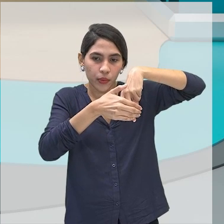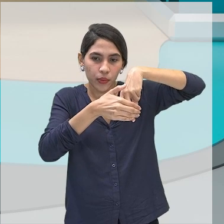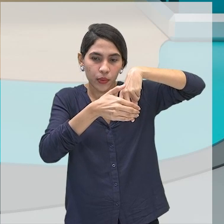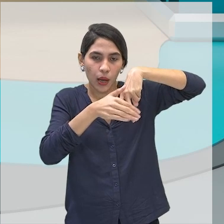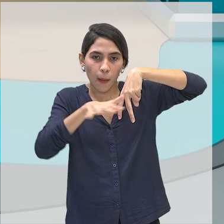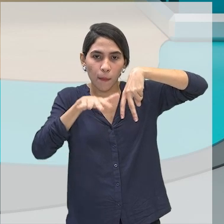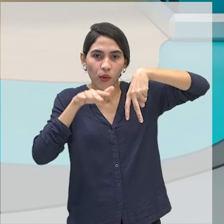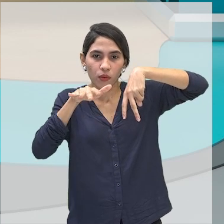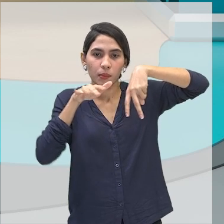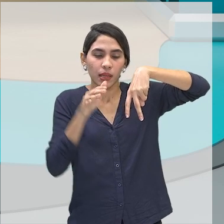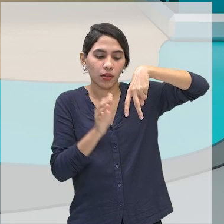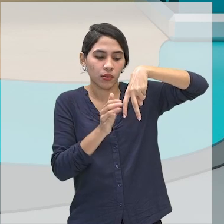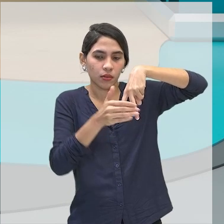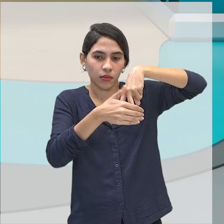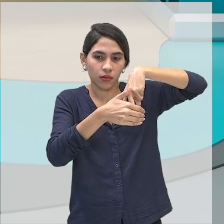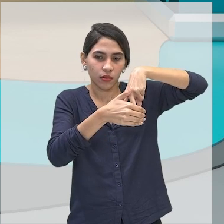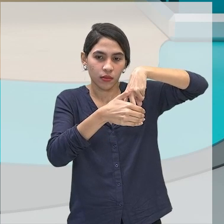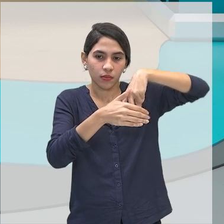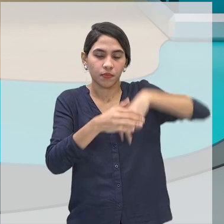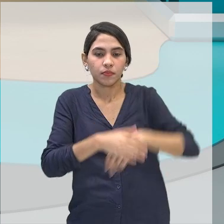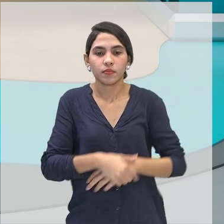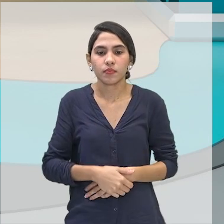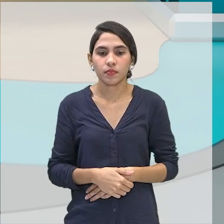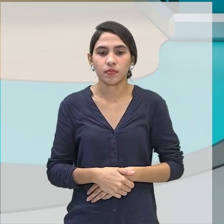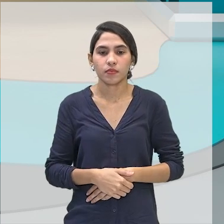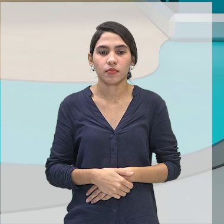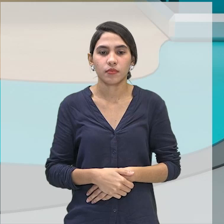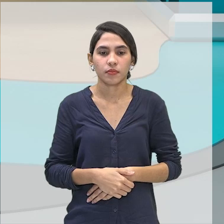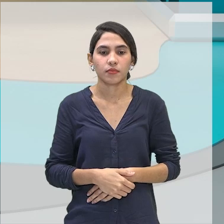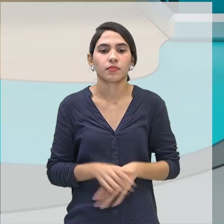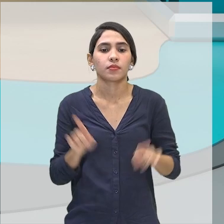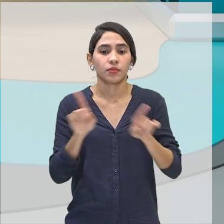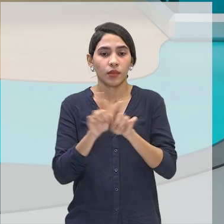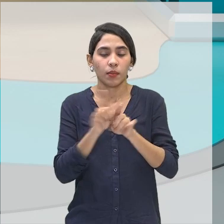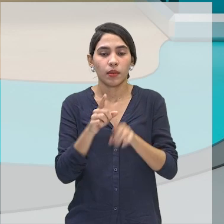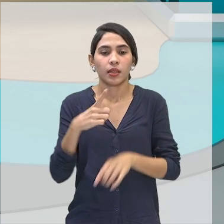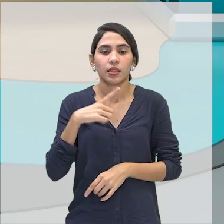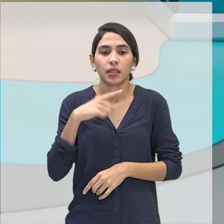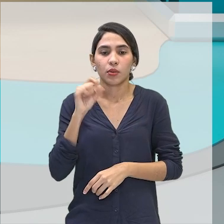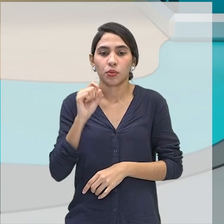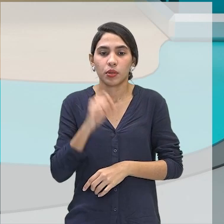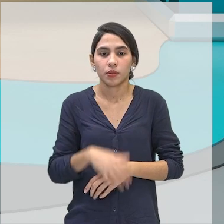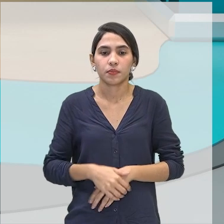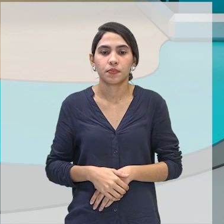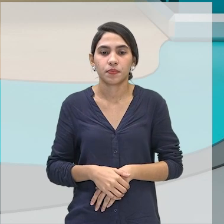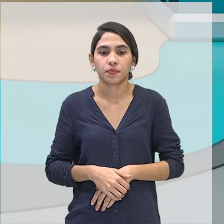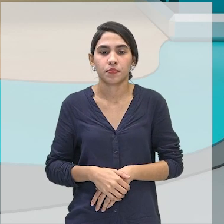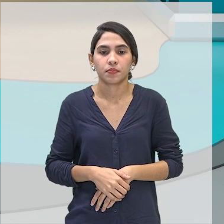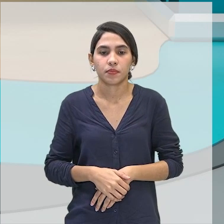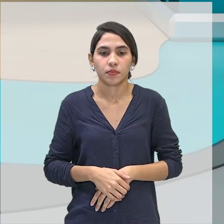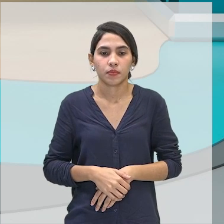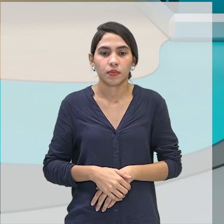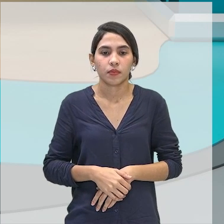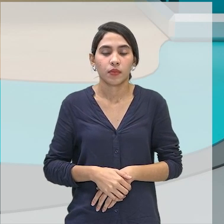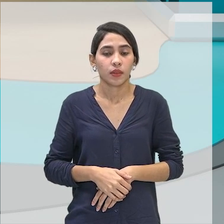pernas, né, do Kendoka, tá certo? Além do Kendogi, e do hakama, nós